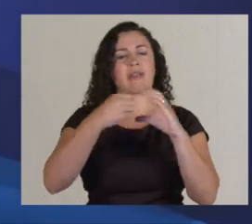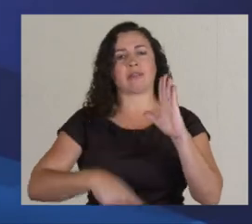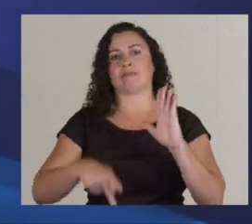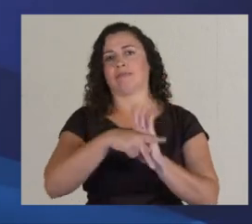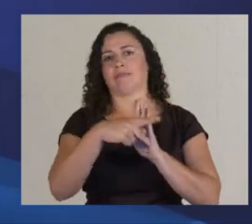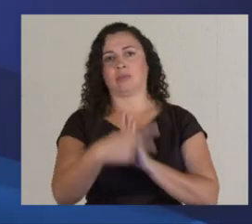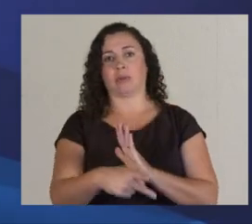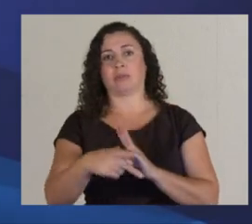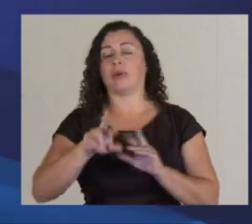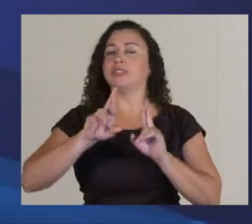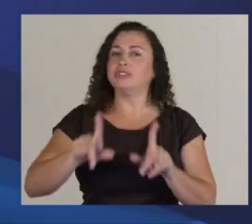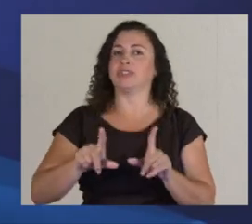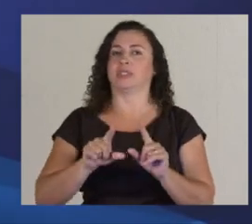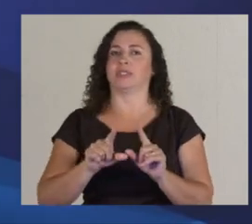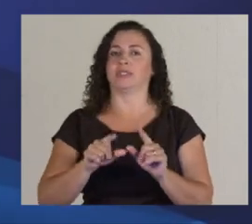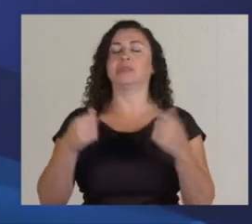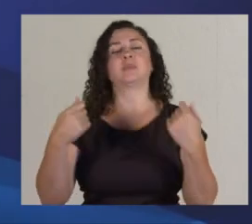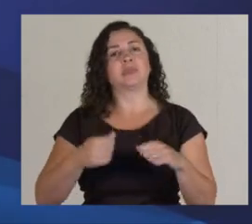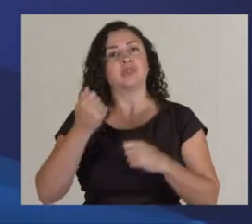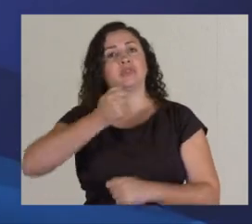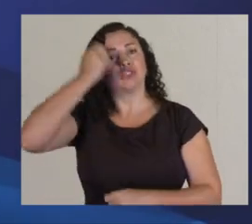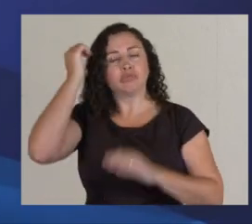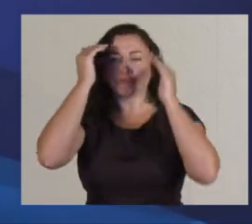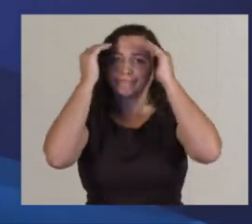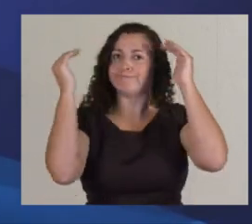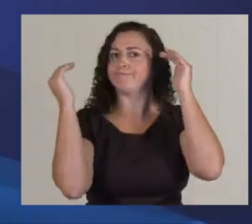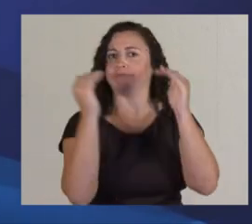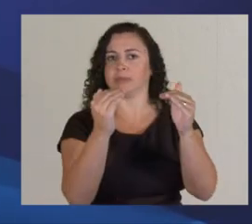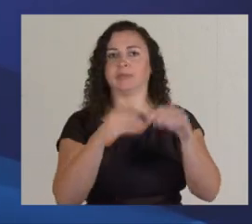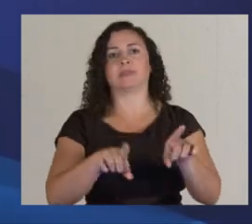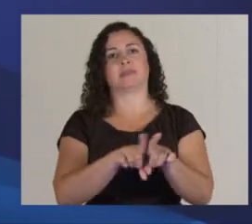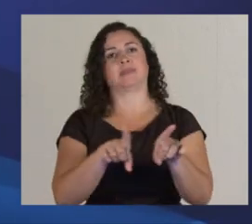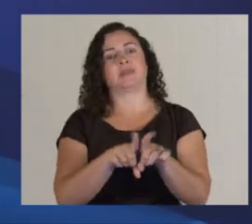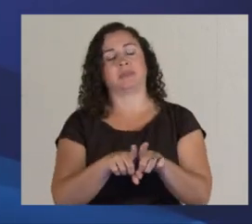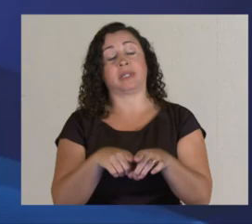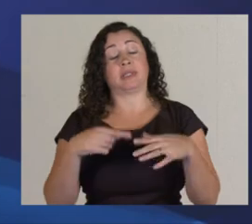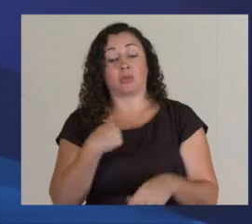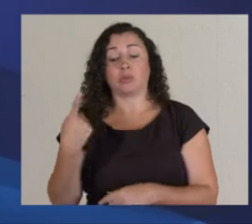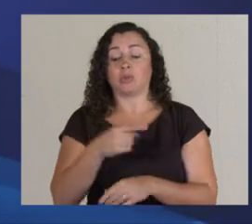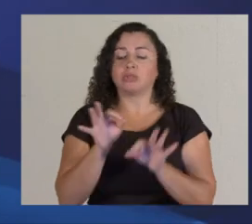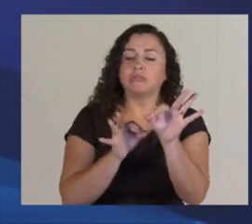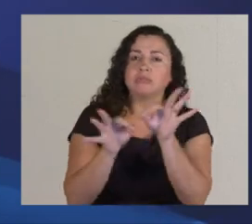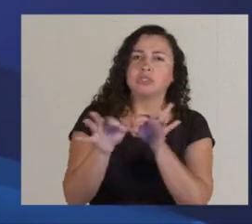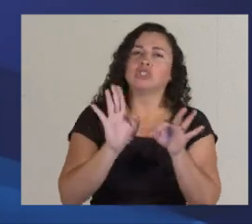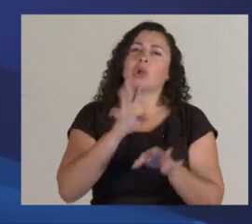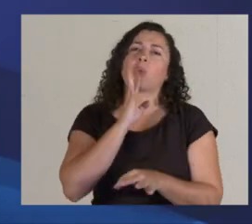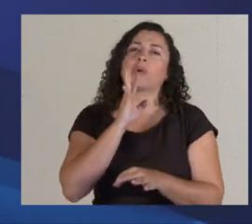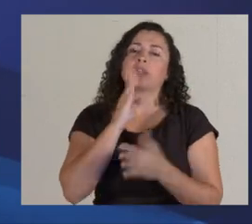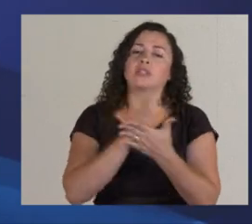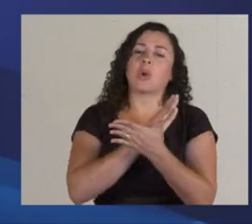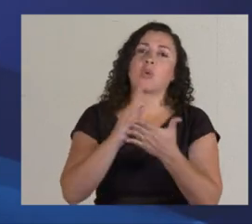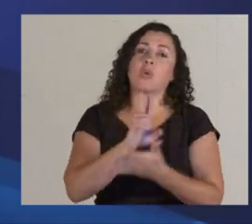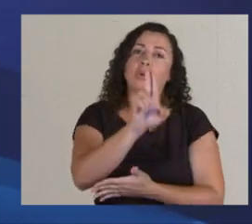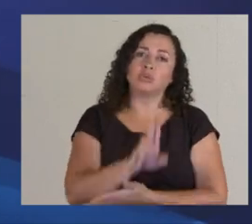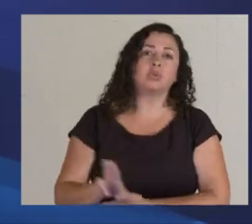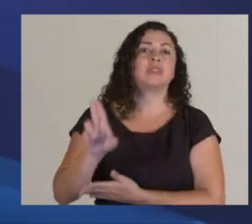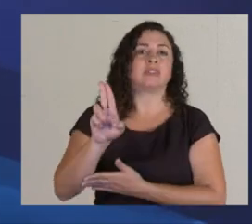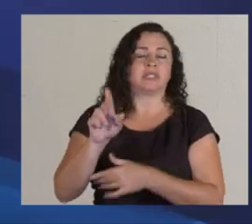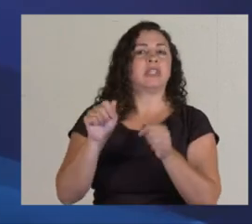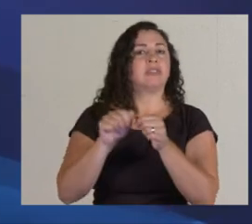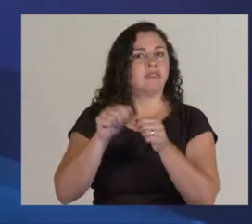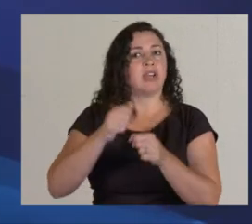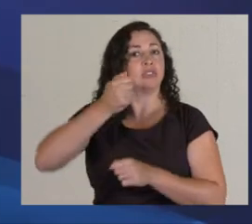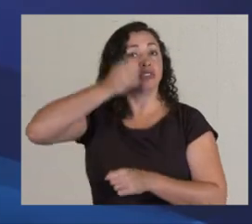têm saberes um pouco diferenciados. Nesse sentido, nós estamos conhecendo experiências de outras universidades